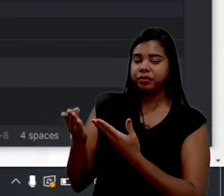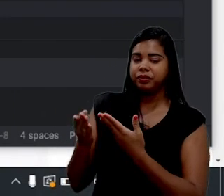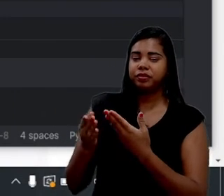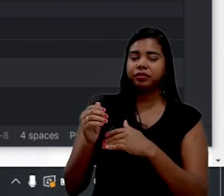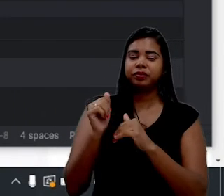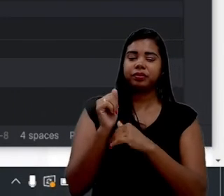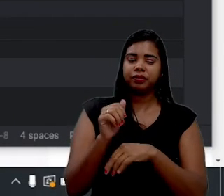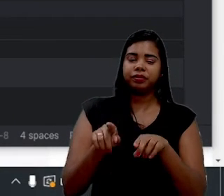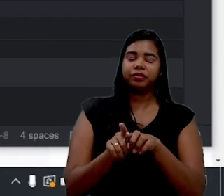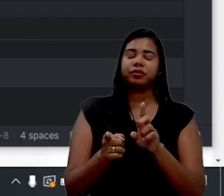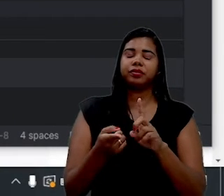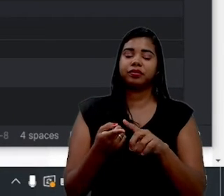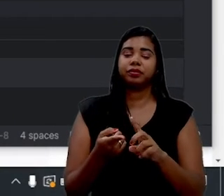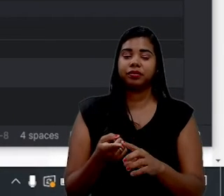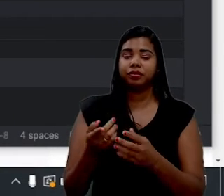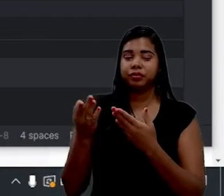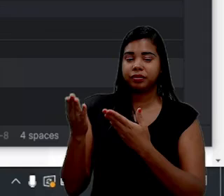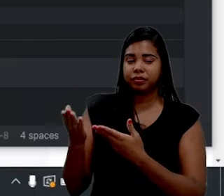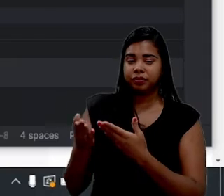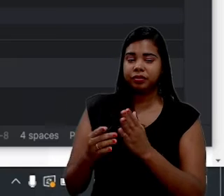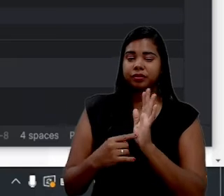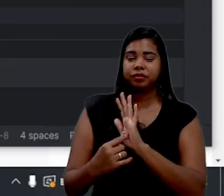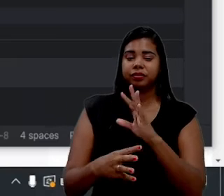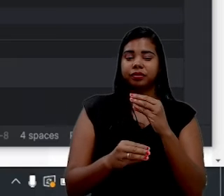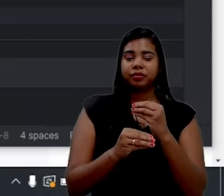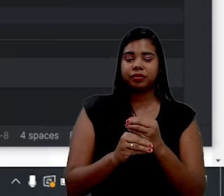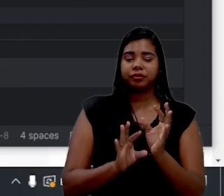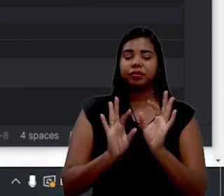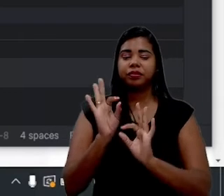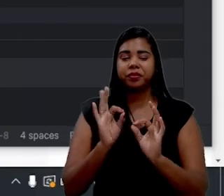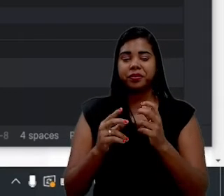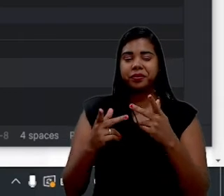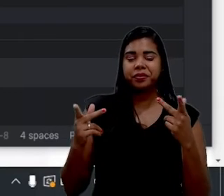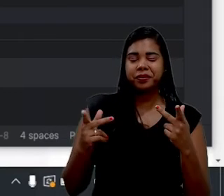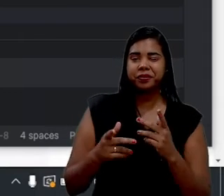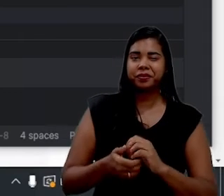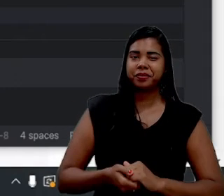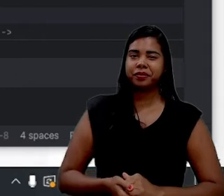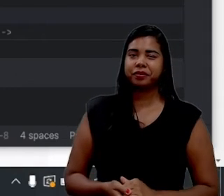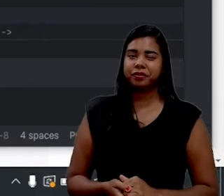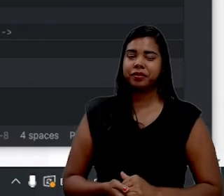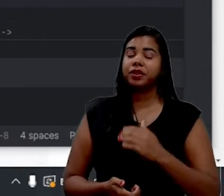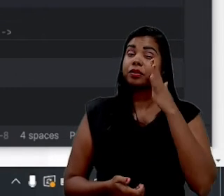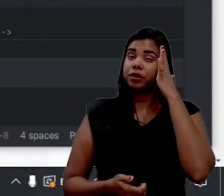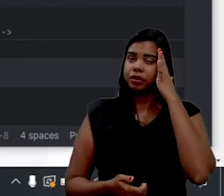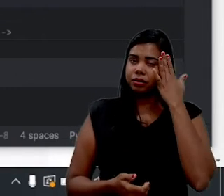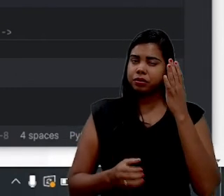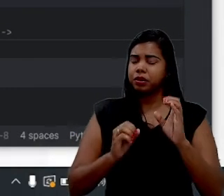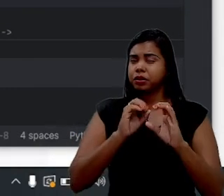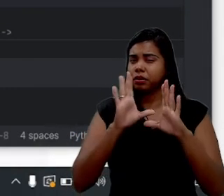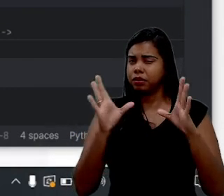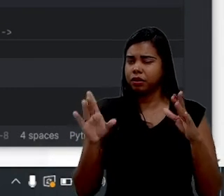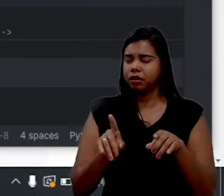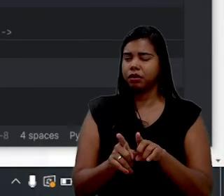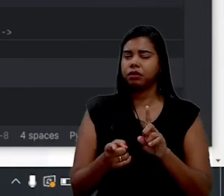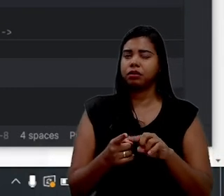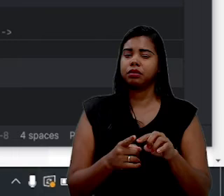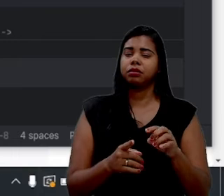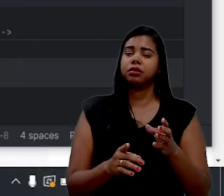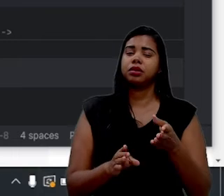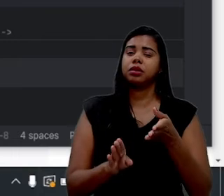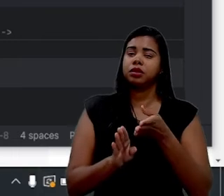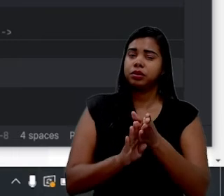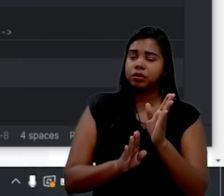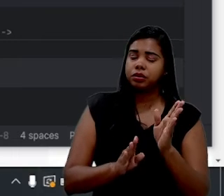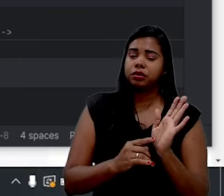para poder adiantar, agilizar e depois vai fazendo só os ajustes. Claro que tem que ter um entendimento, né? Uma orientação, né?